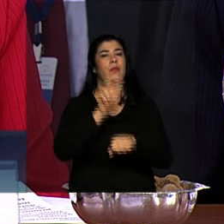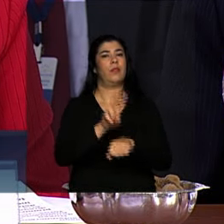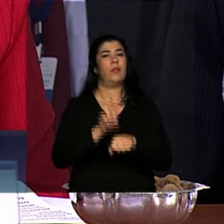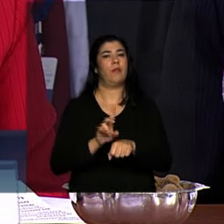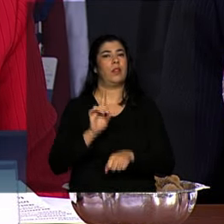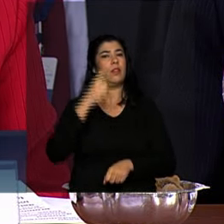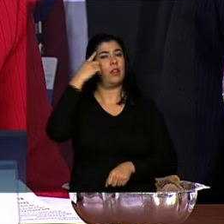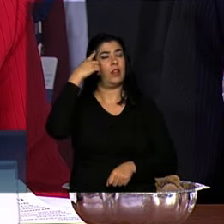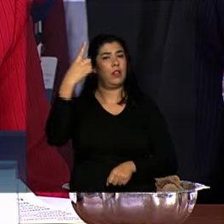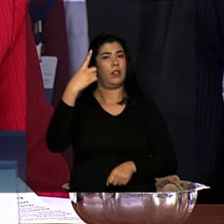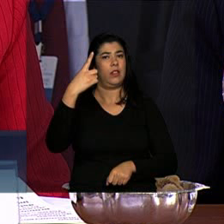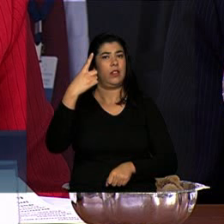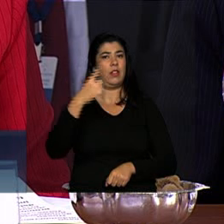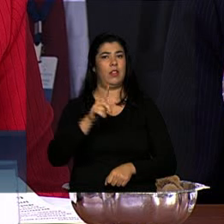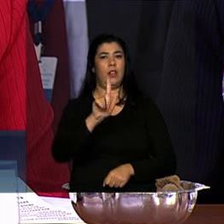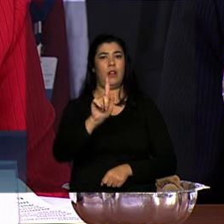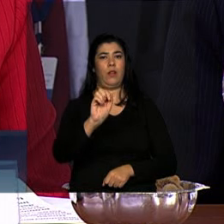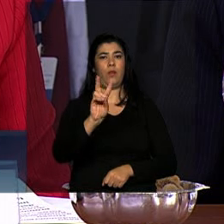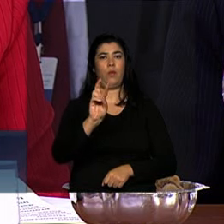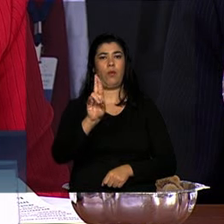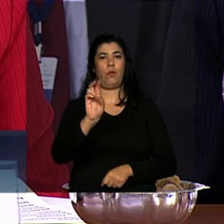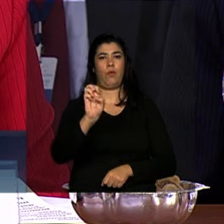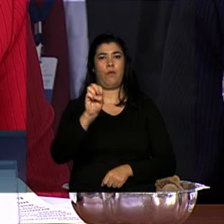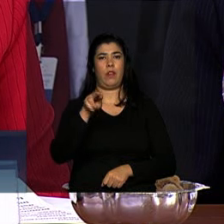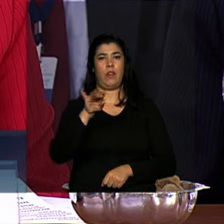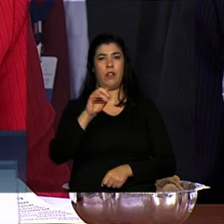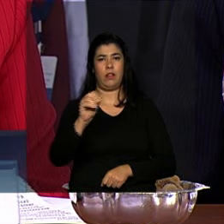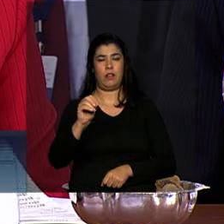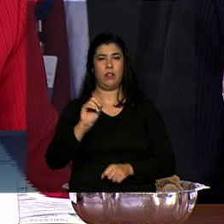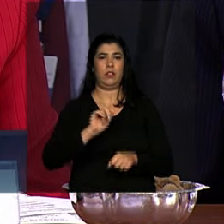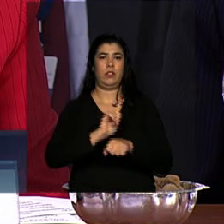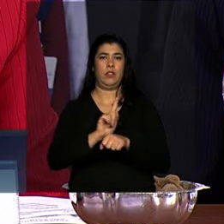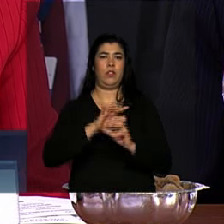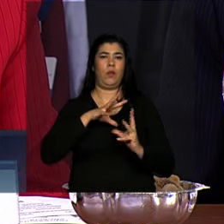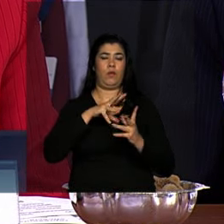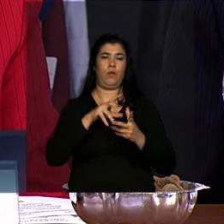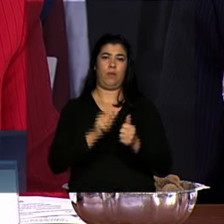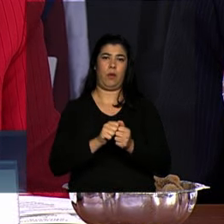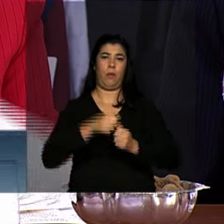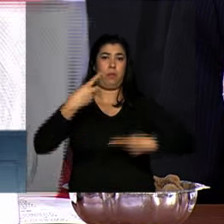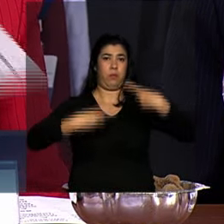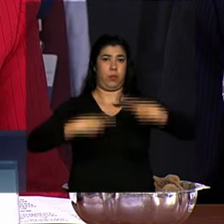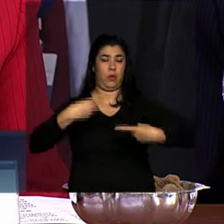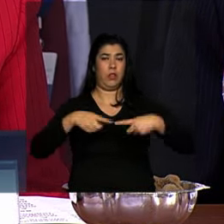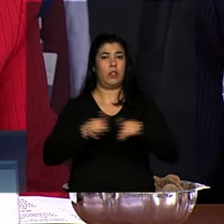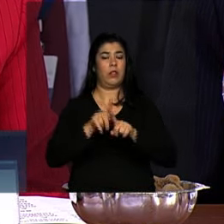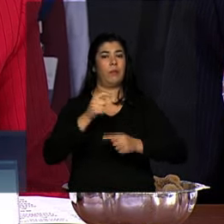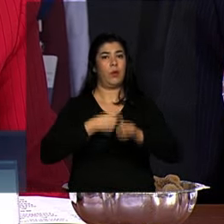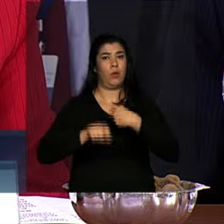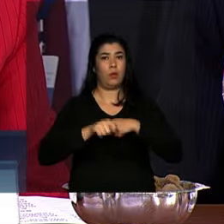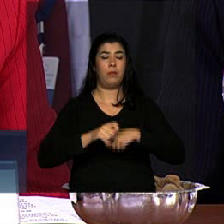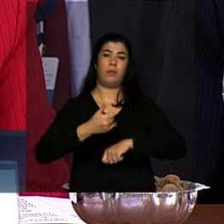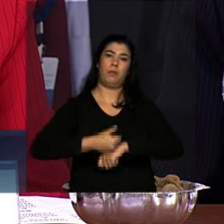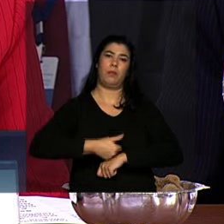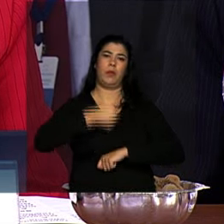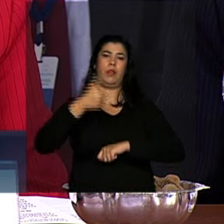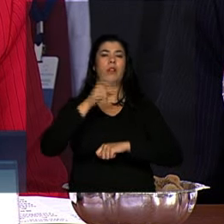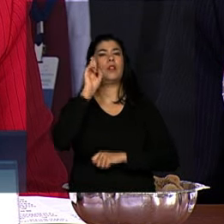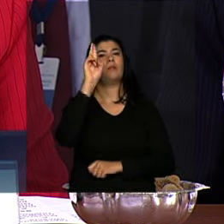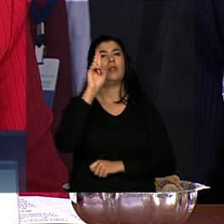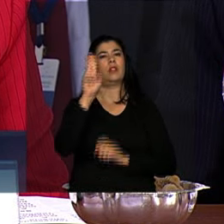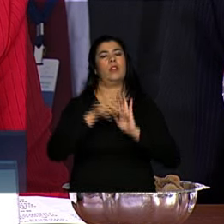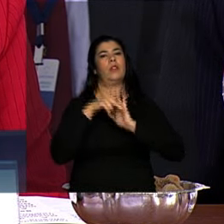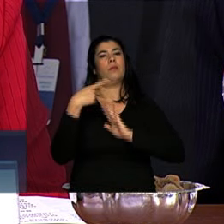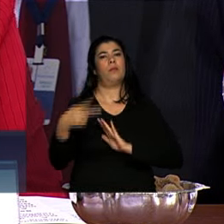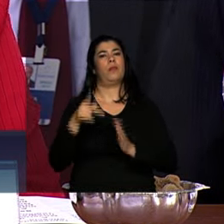global, tanto políticas quanto econômicas, para que recuperem sua